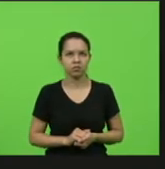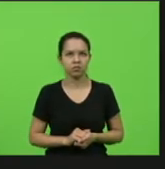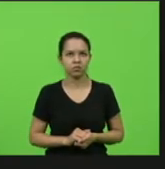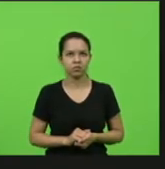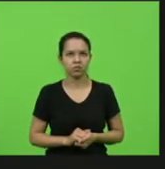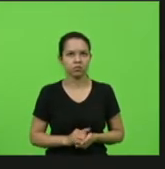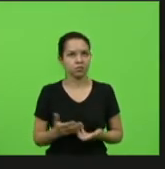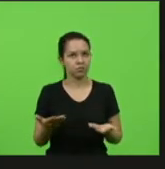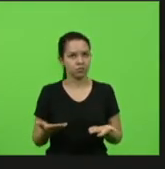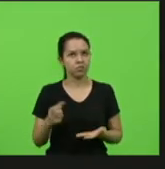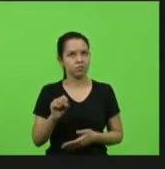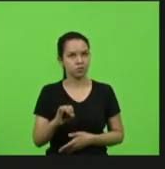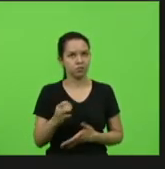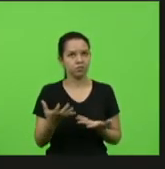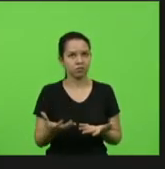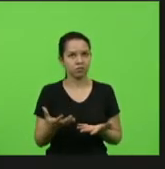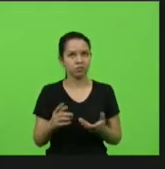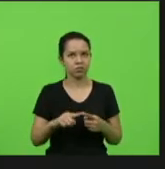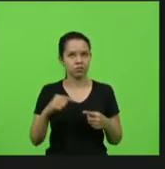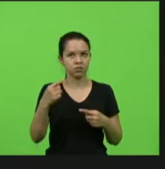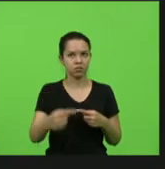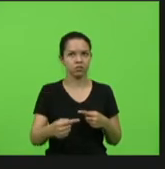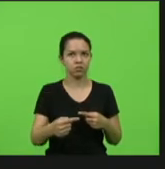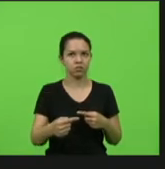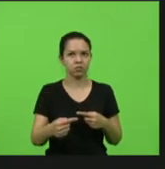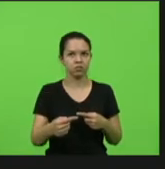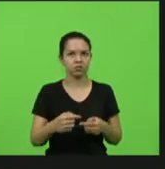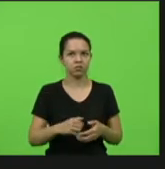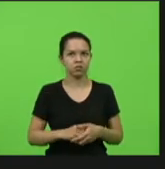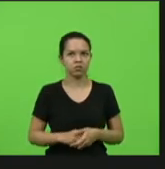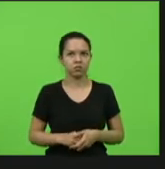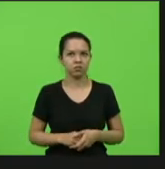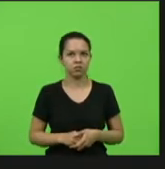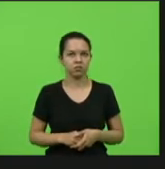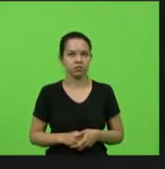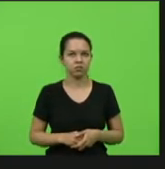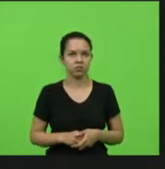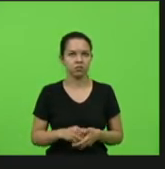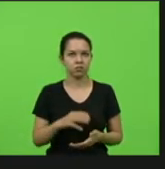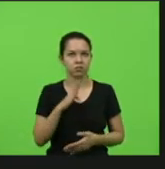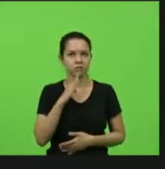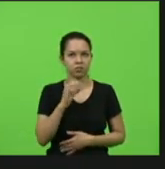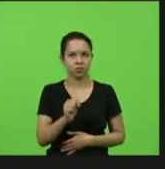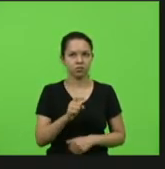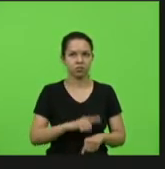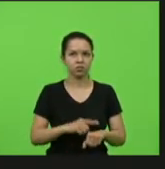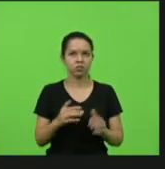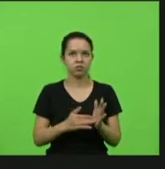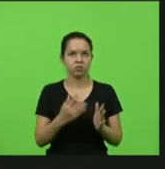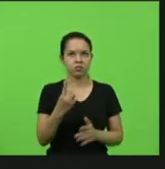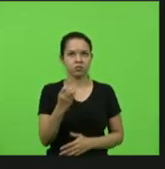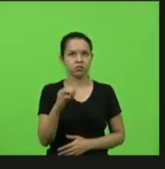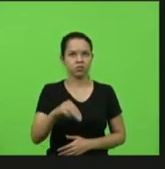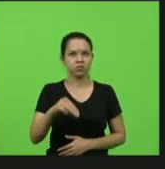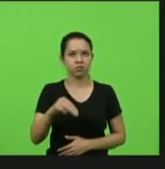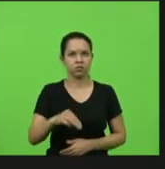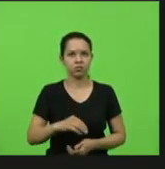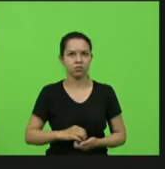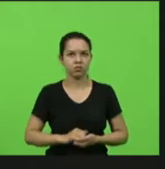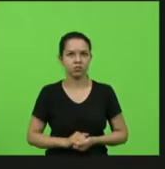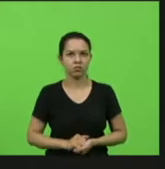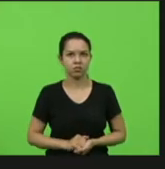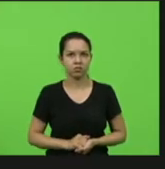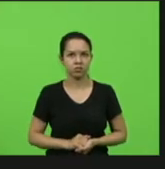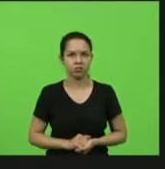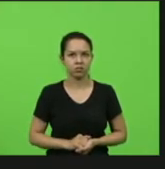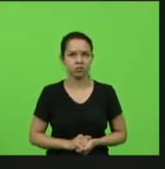Quiser falar novamente... Gostaria após... que mantivesse a minha inscrição, por favor. Com a palavra, deputado Bruno Souza, pelo tempo de até 10 minutos.